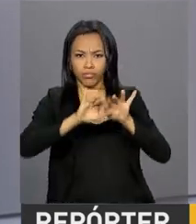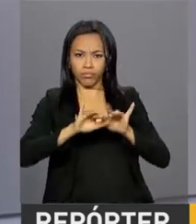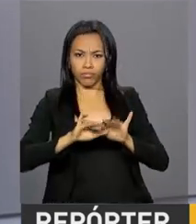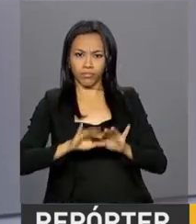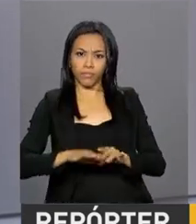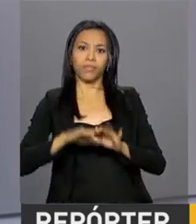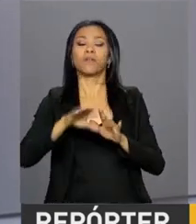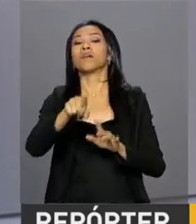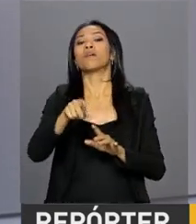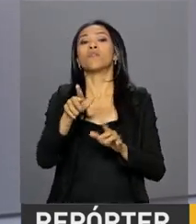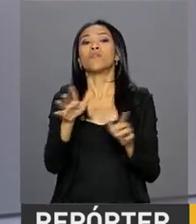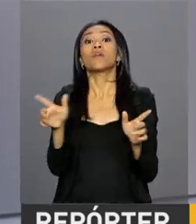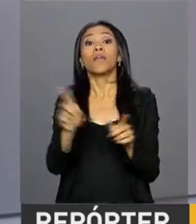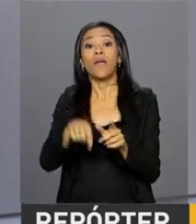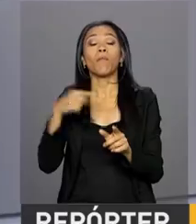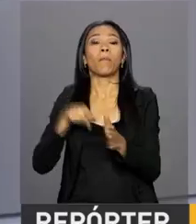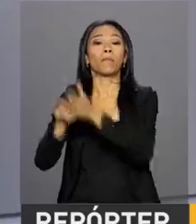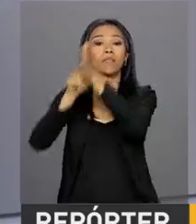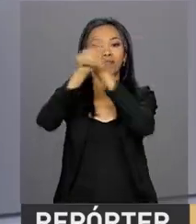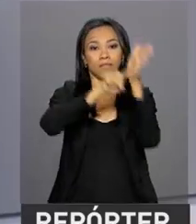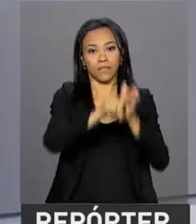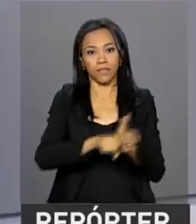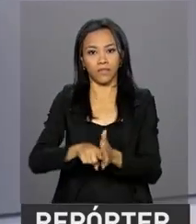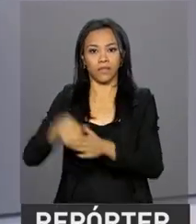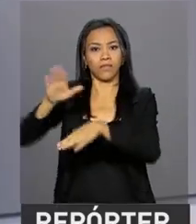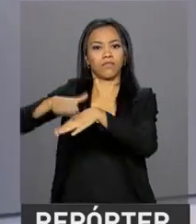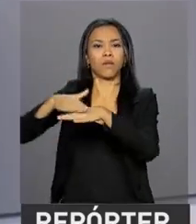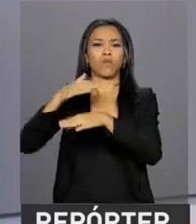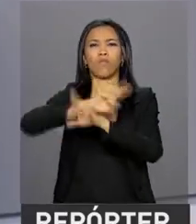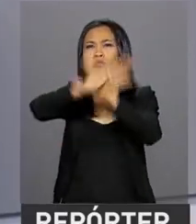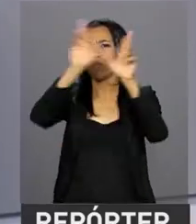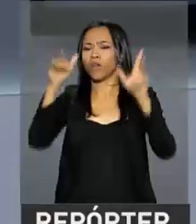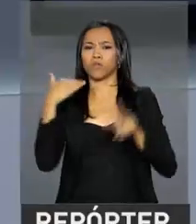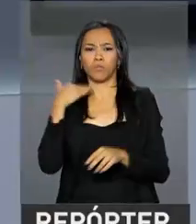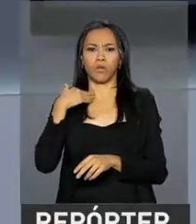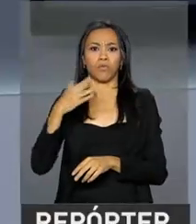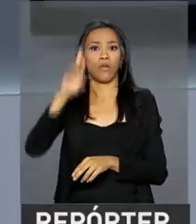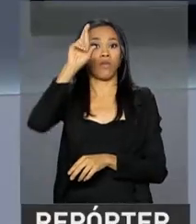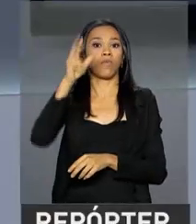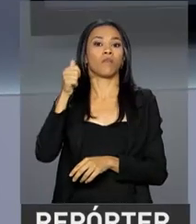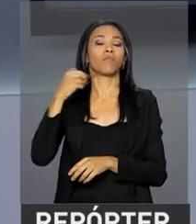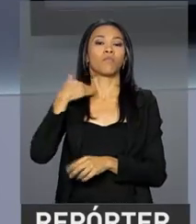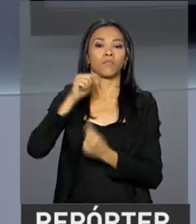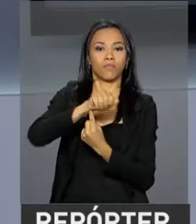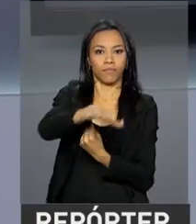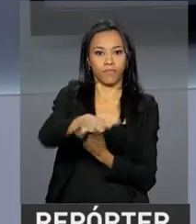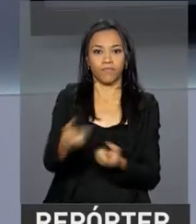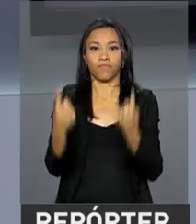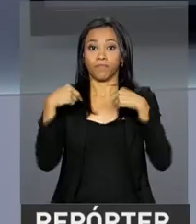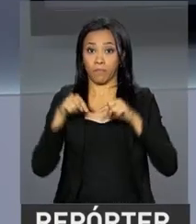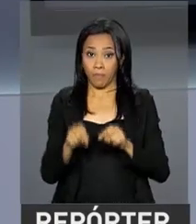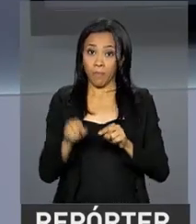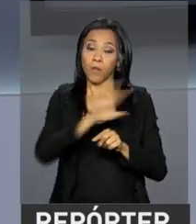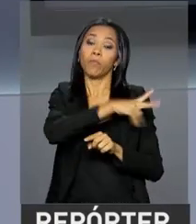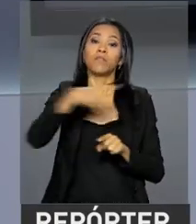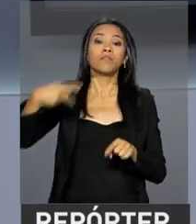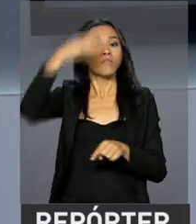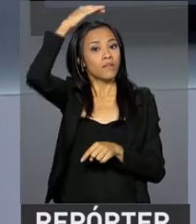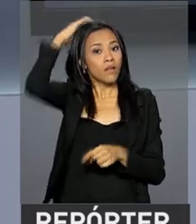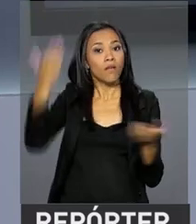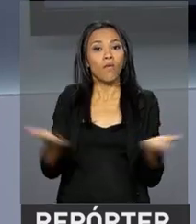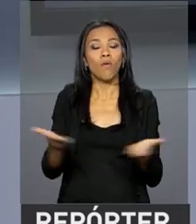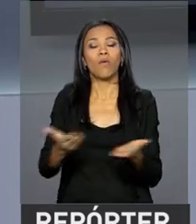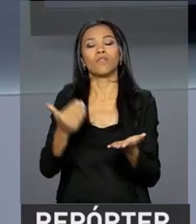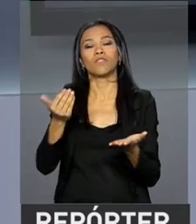uma pesquisa feita pelo Banco Central com instituições financeiras. O presidente Michel Temer começa hoje viagem